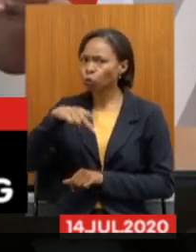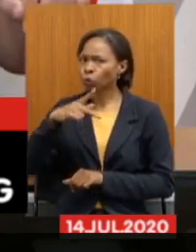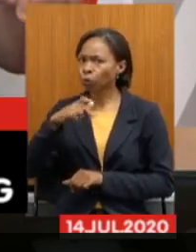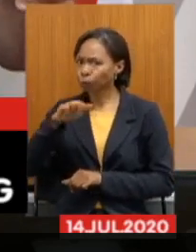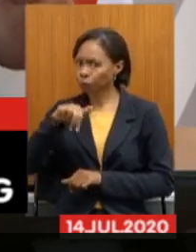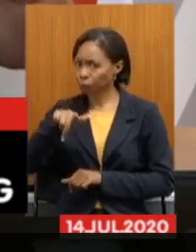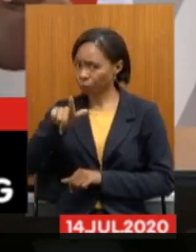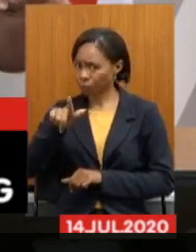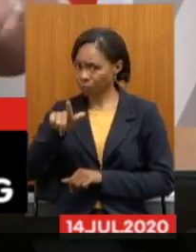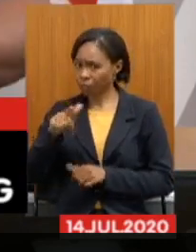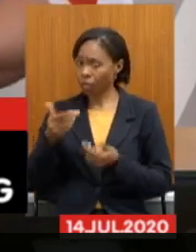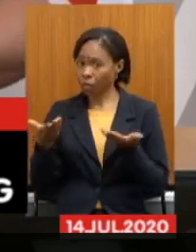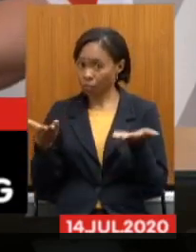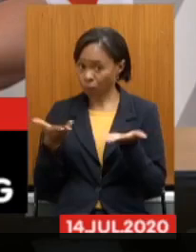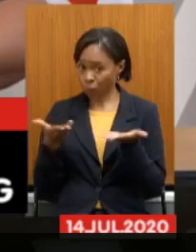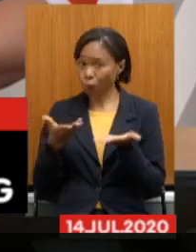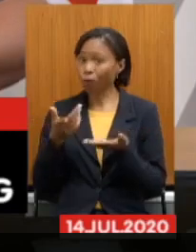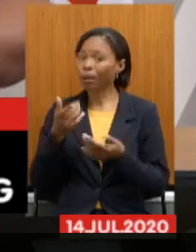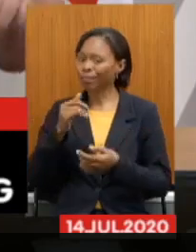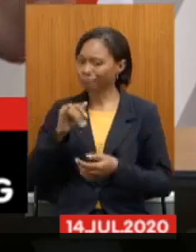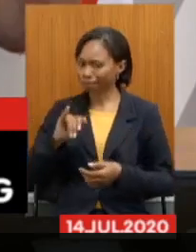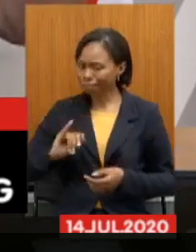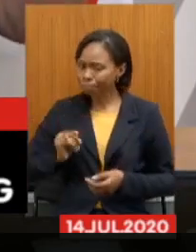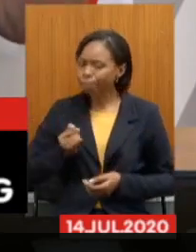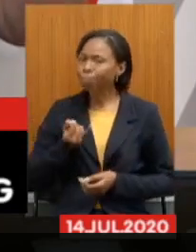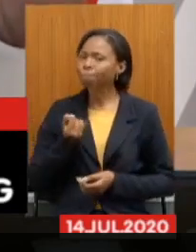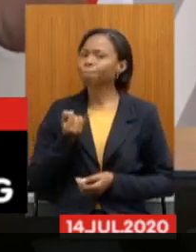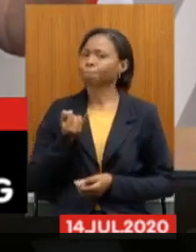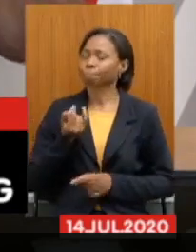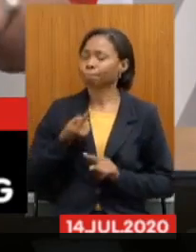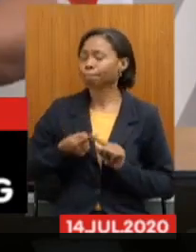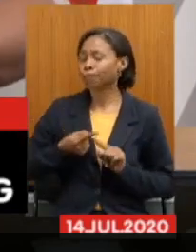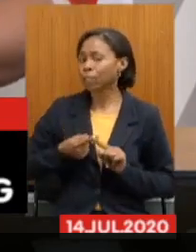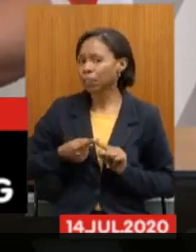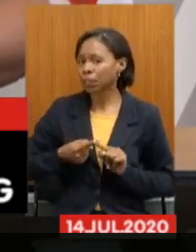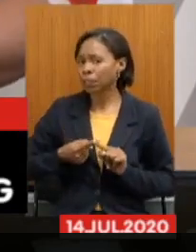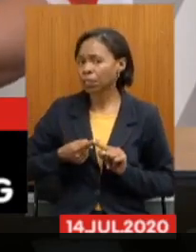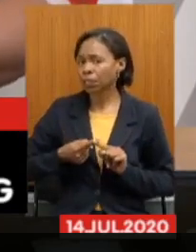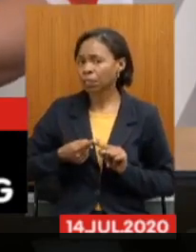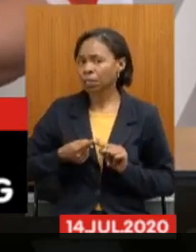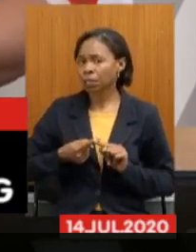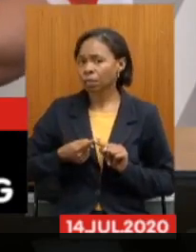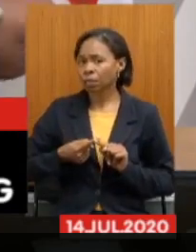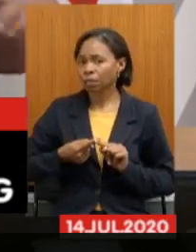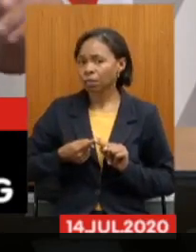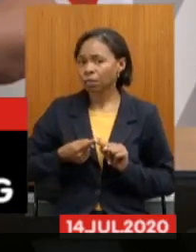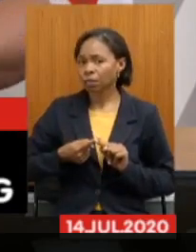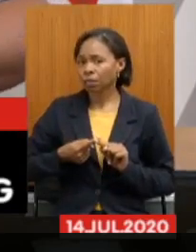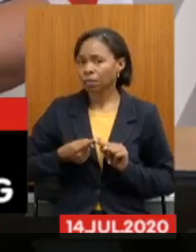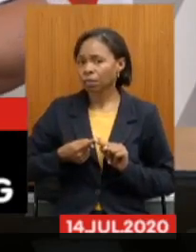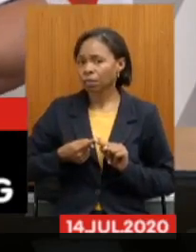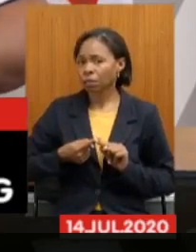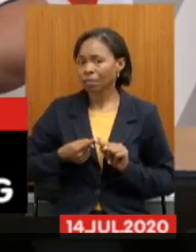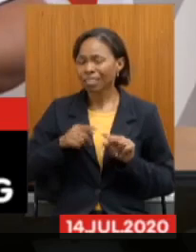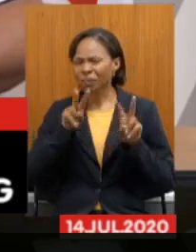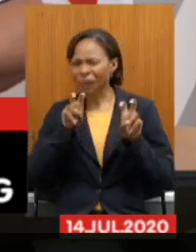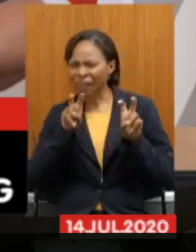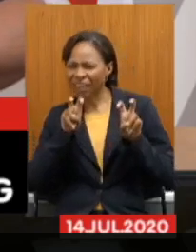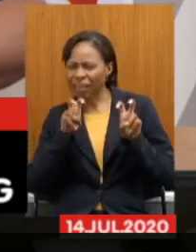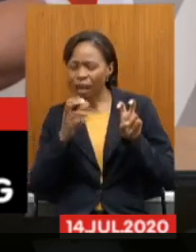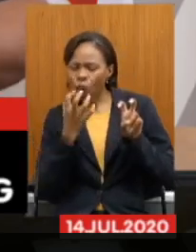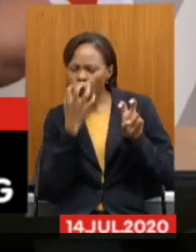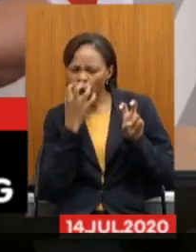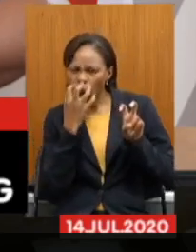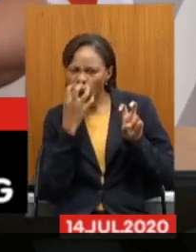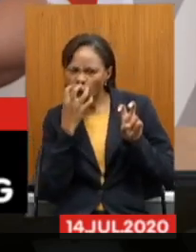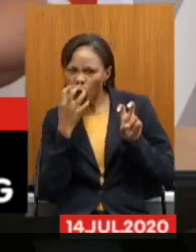nesse momento oportuno, porque é aquele ditado, cachorro mordido de cobra, né?